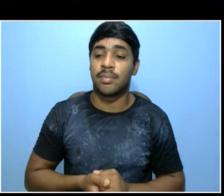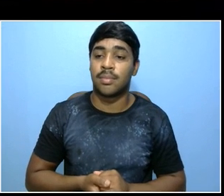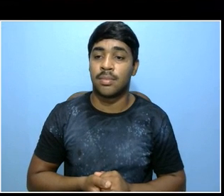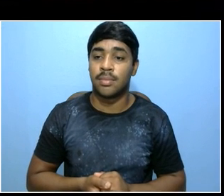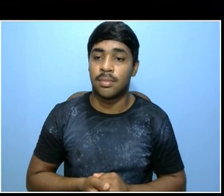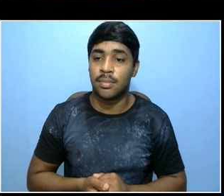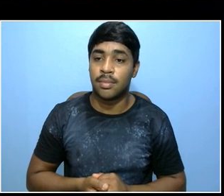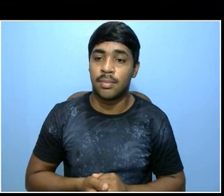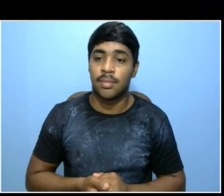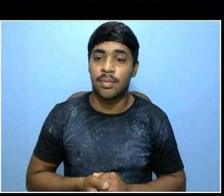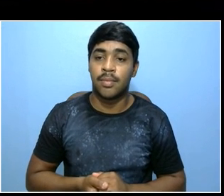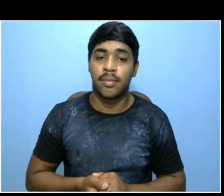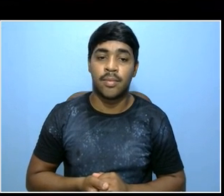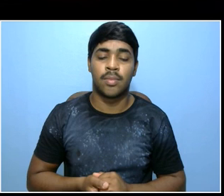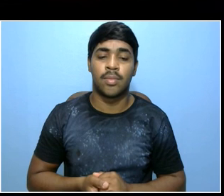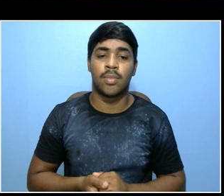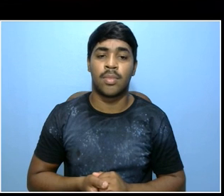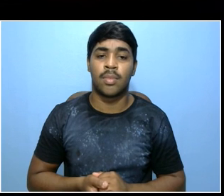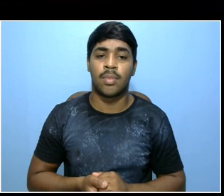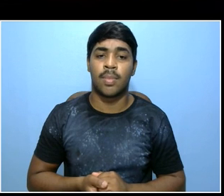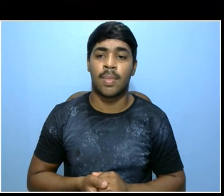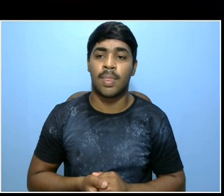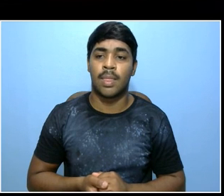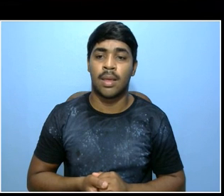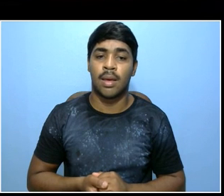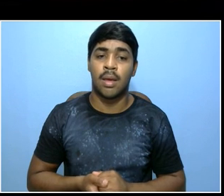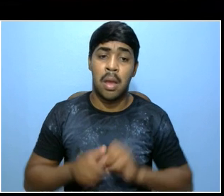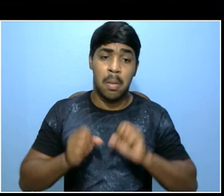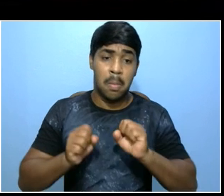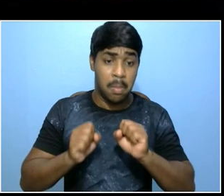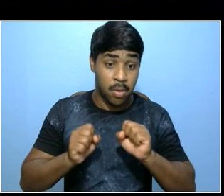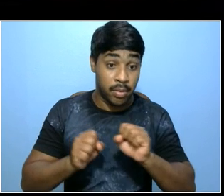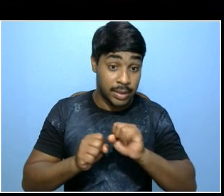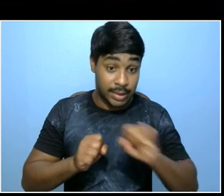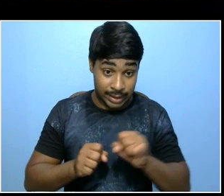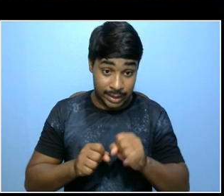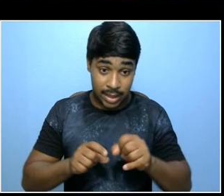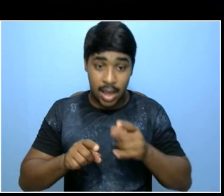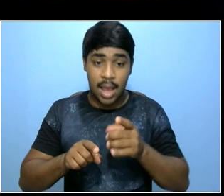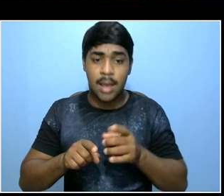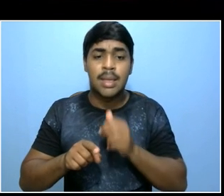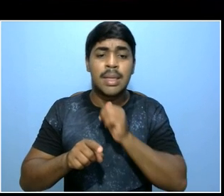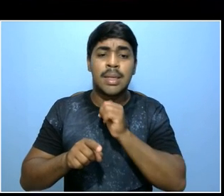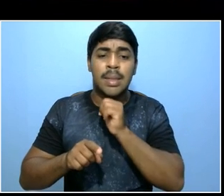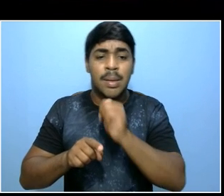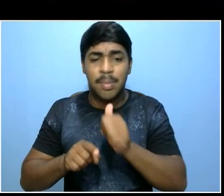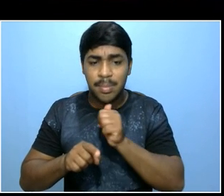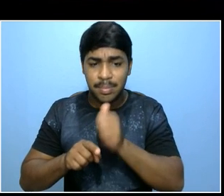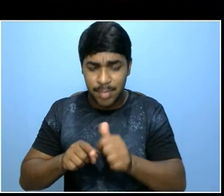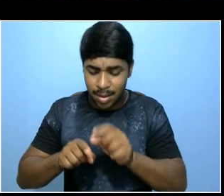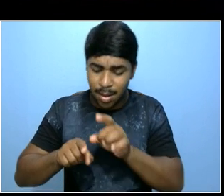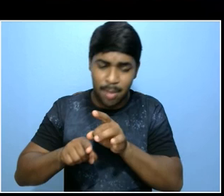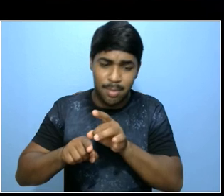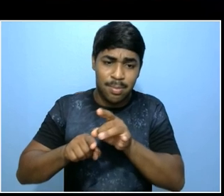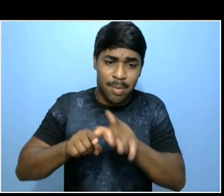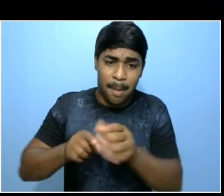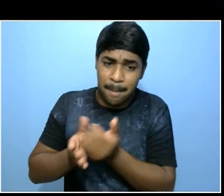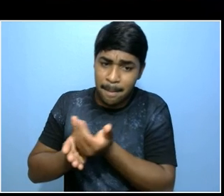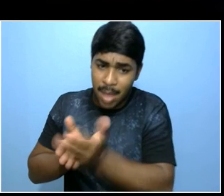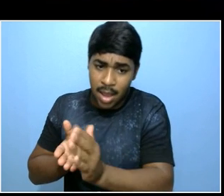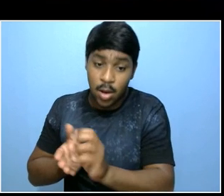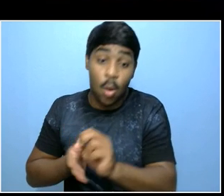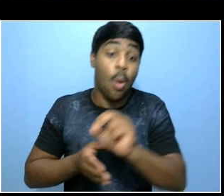o embrião, vai se implantar no útero e vai desenvolver o bebê, tá? Aqui seria a parte externa da mulher, né? Que